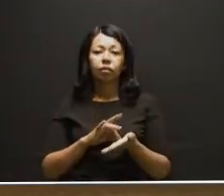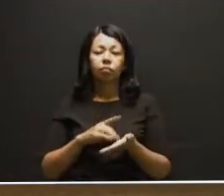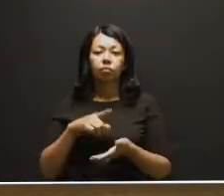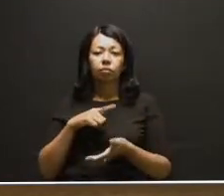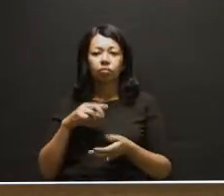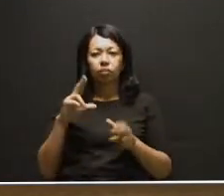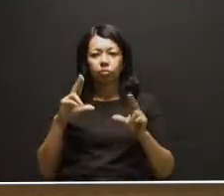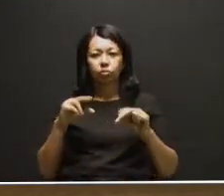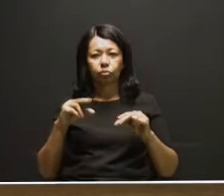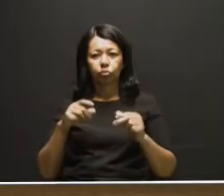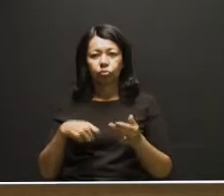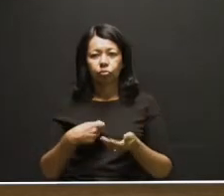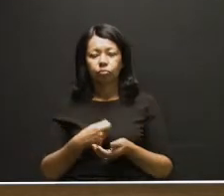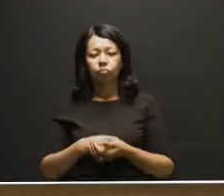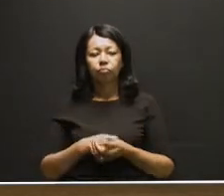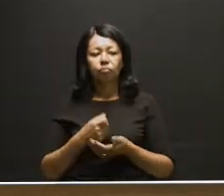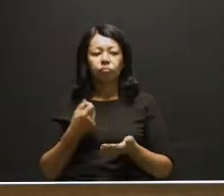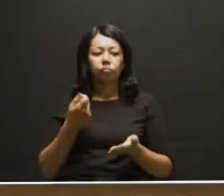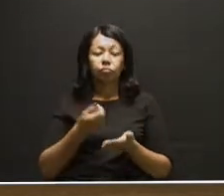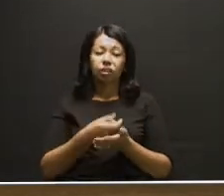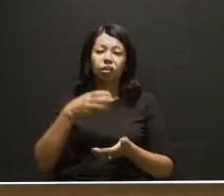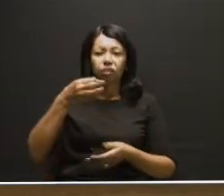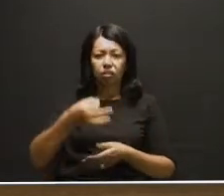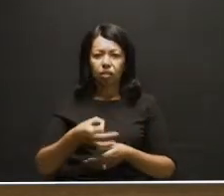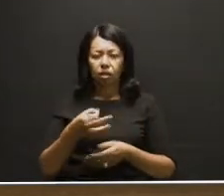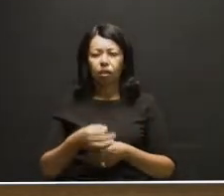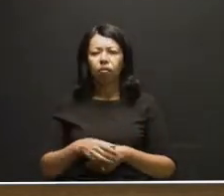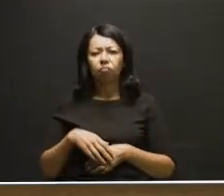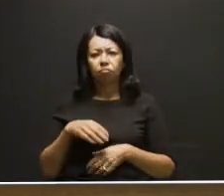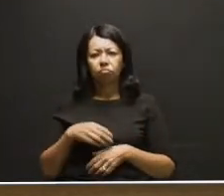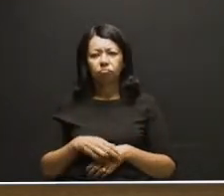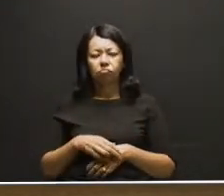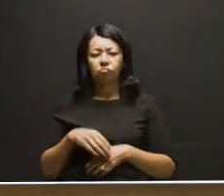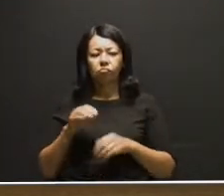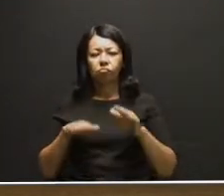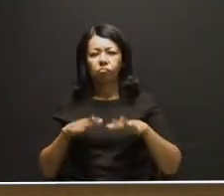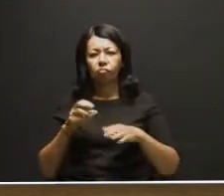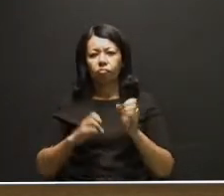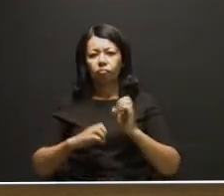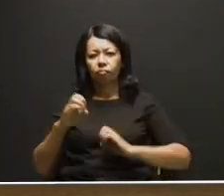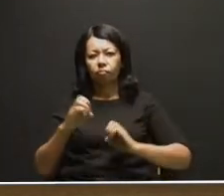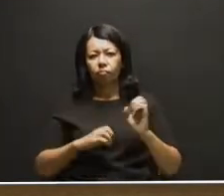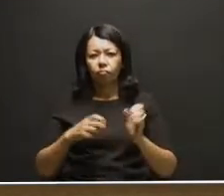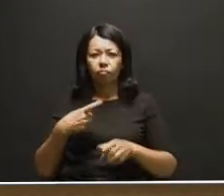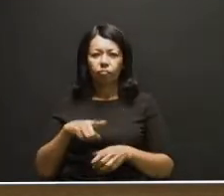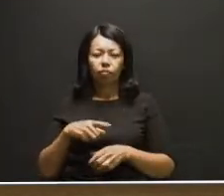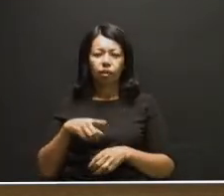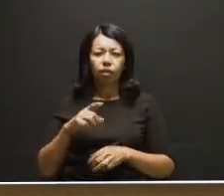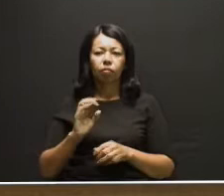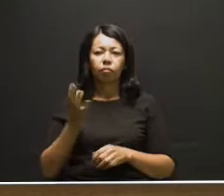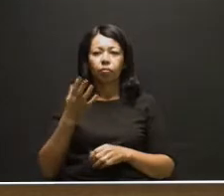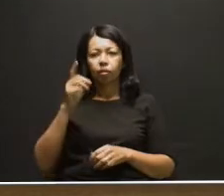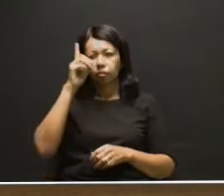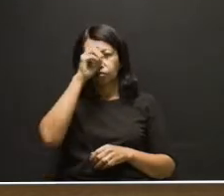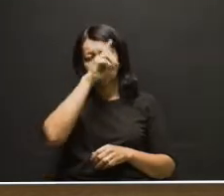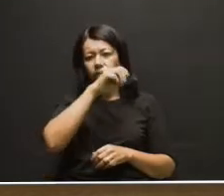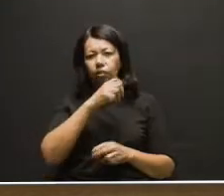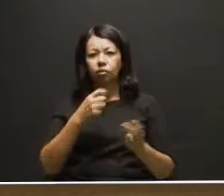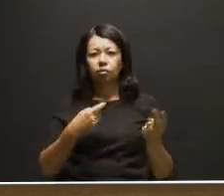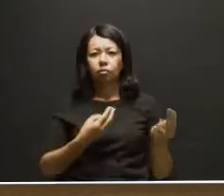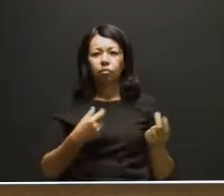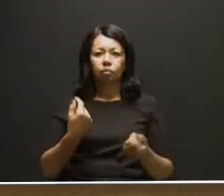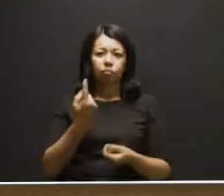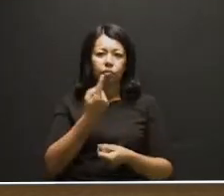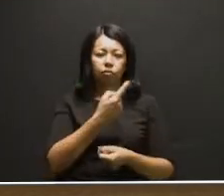de despesas certo concordo qualquer empresa que você pegue está num momento difícil como foi a nossa situação